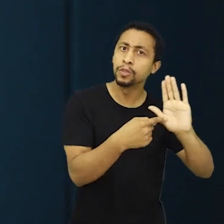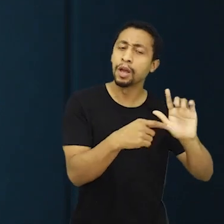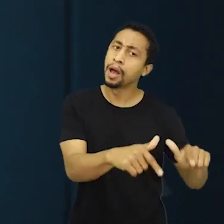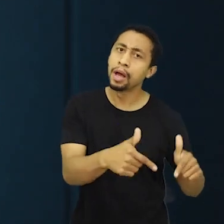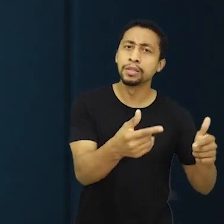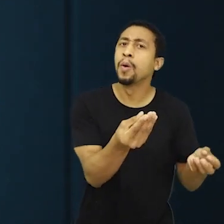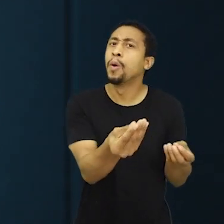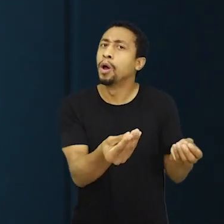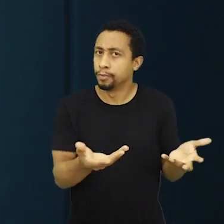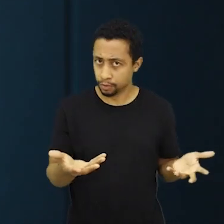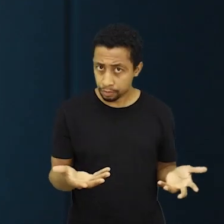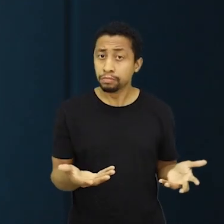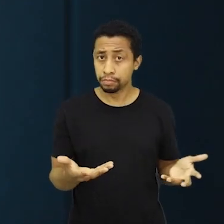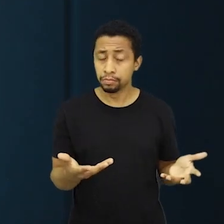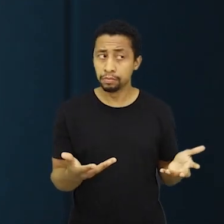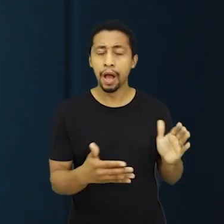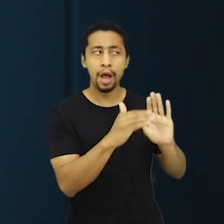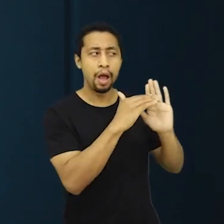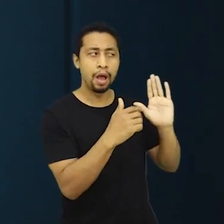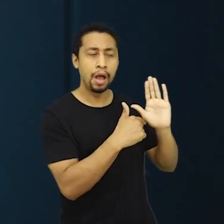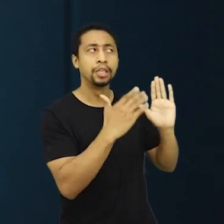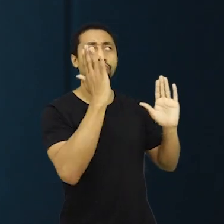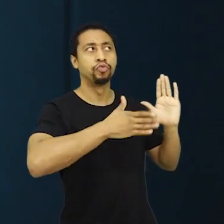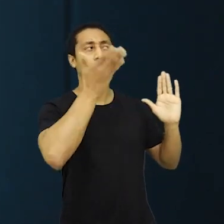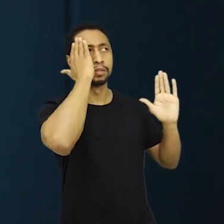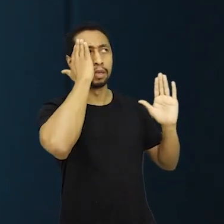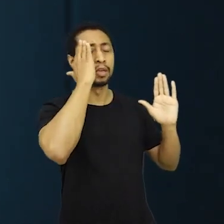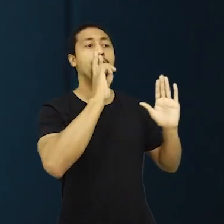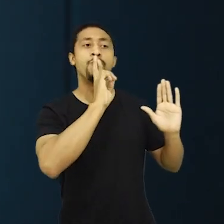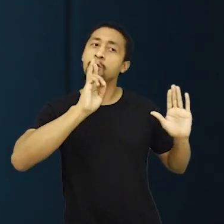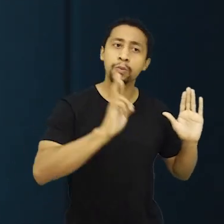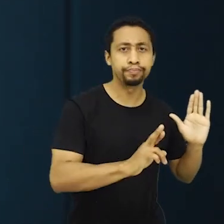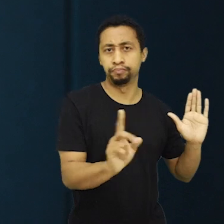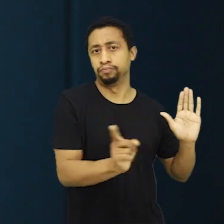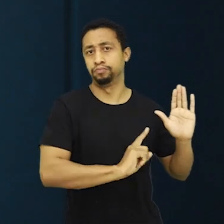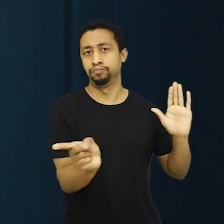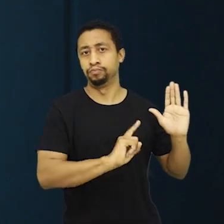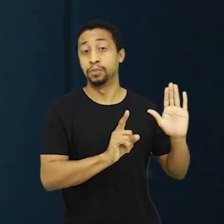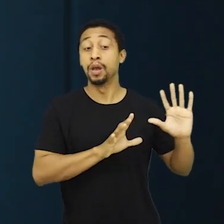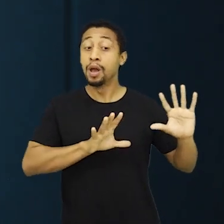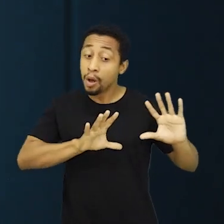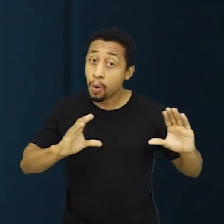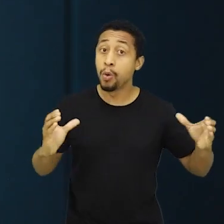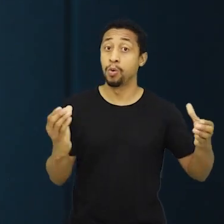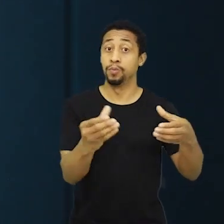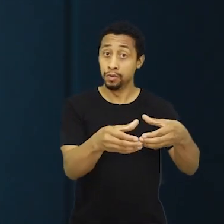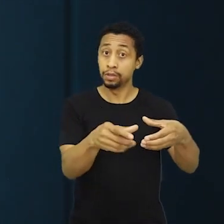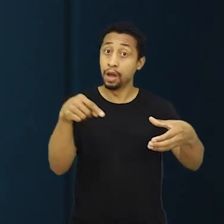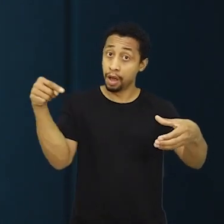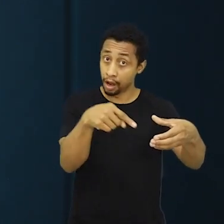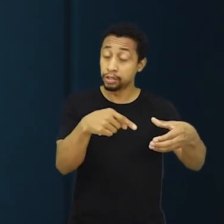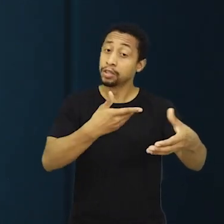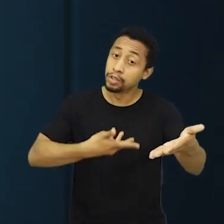de modo que o nosso trabalho não é em dar resposta, mas é, juntamente com essas comunidades, fazer